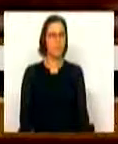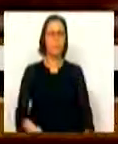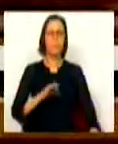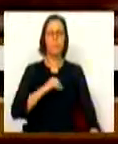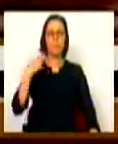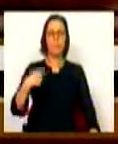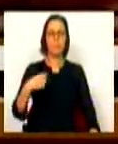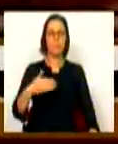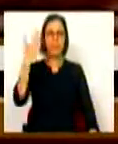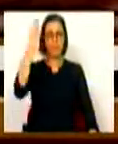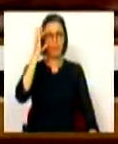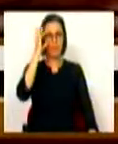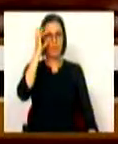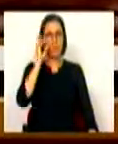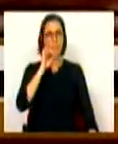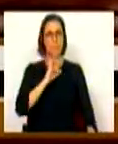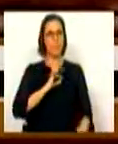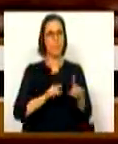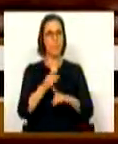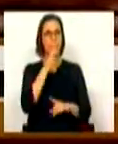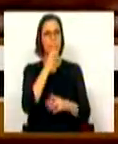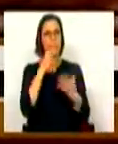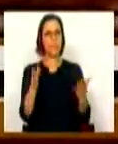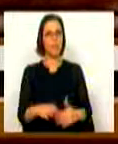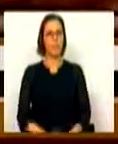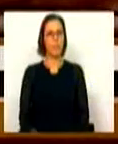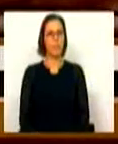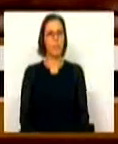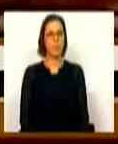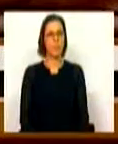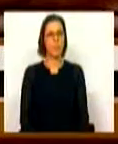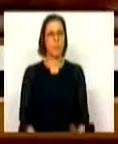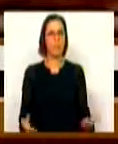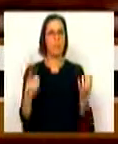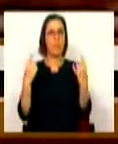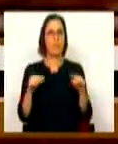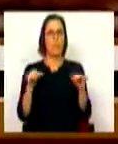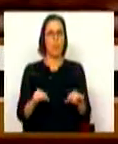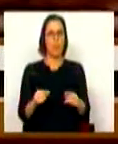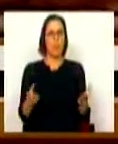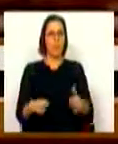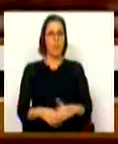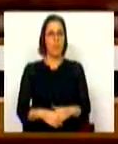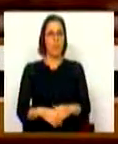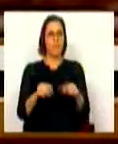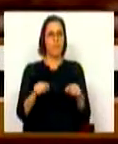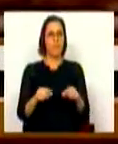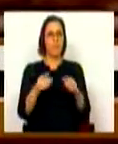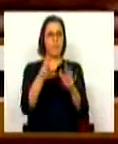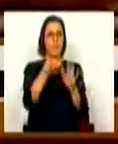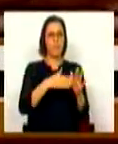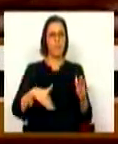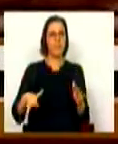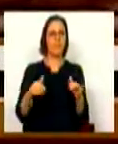Senhor Presidente, senhoras e senhores deputados, apenas aqui hoje, neste